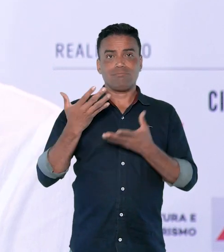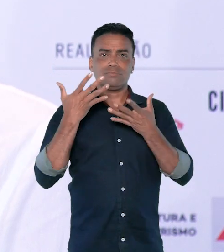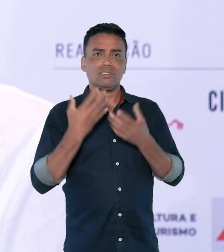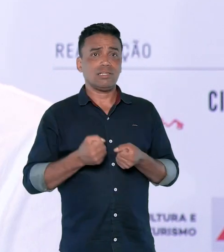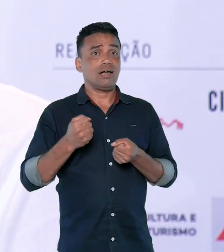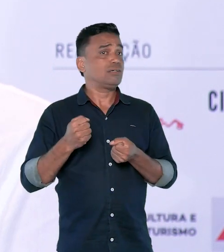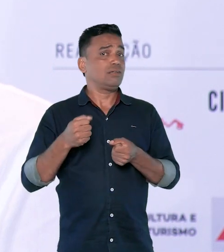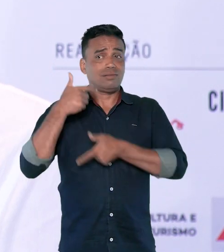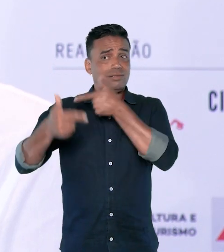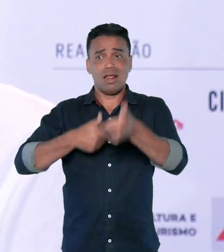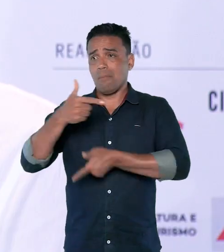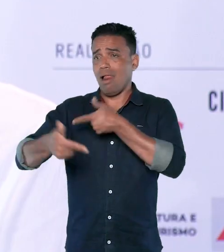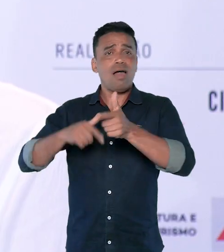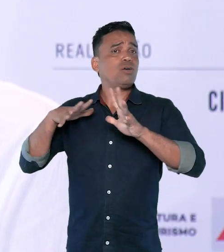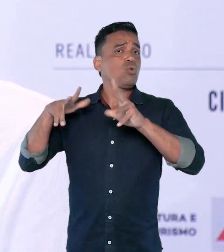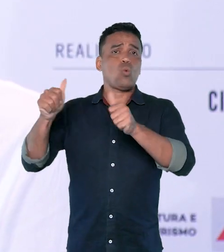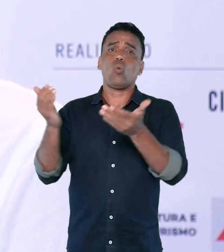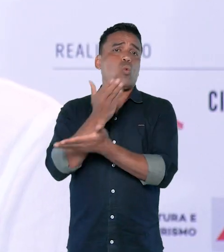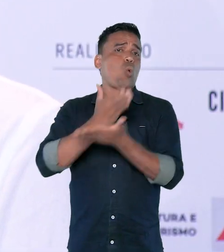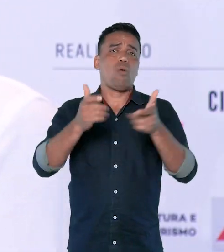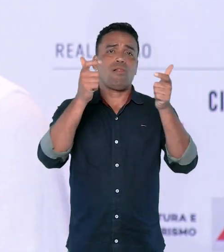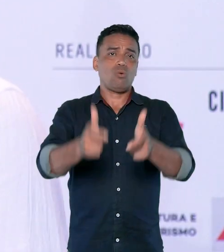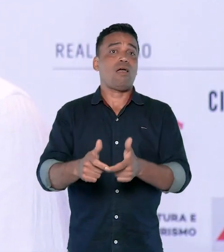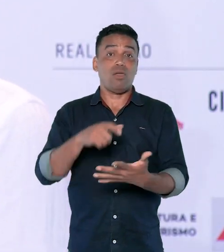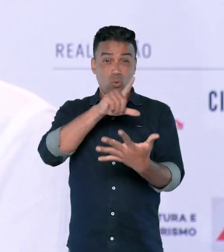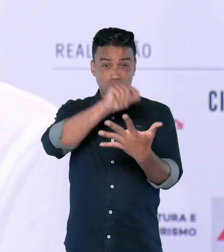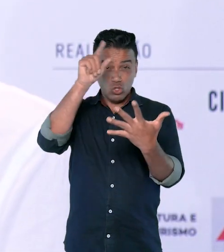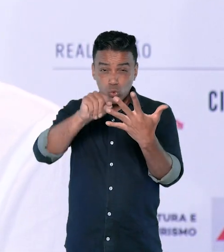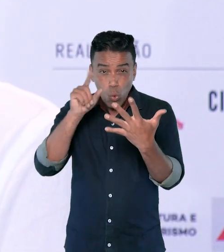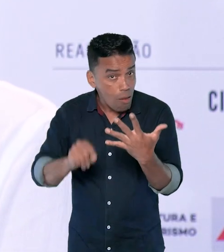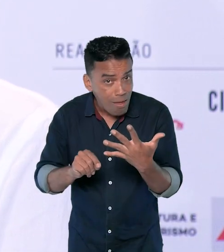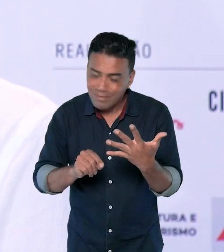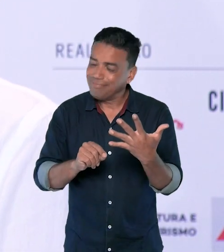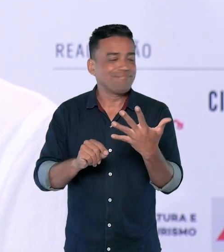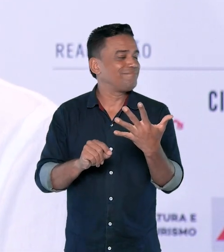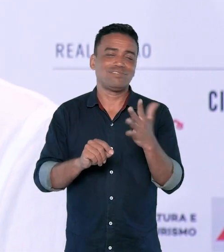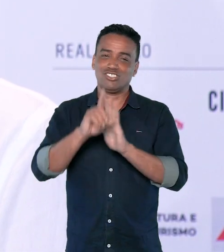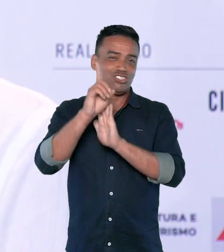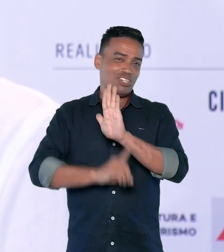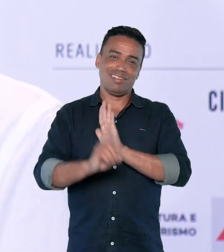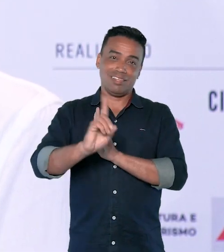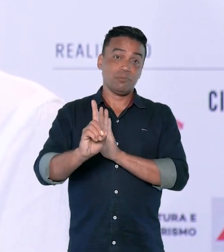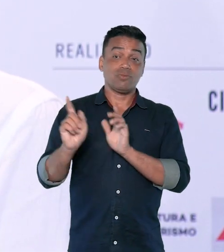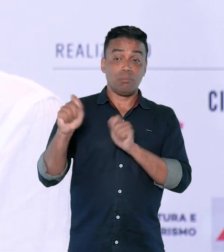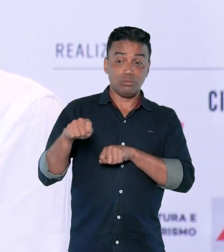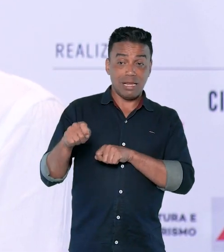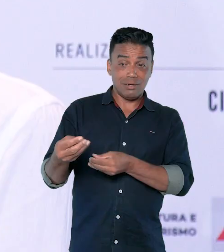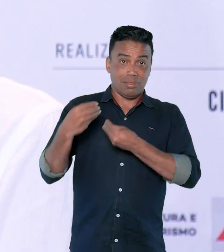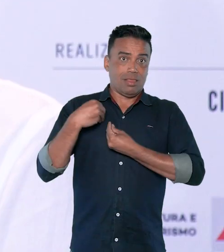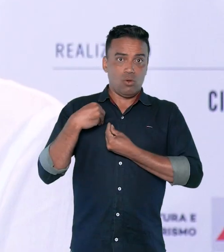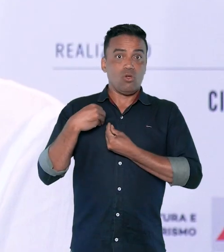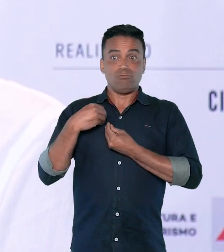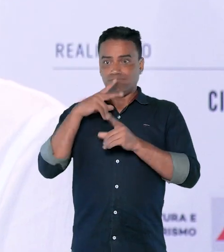tudo que estão me oferecendo. Assim, né? Não tem direito à escolha. Eu tenho a possibilidade de estar na minha frente, é